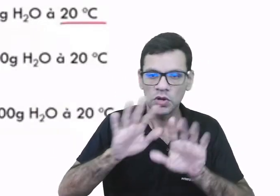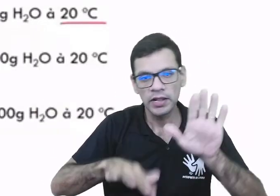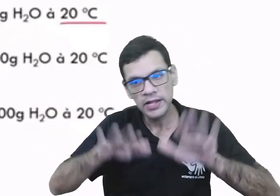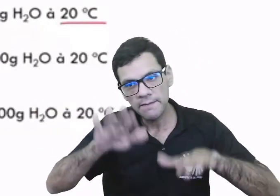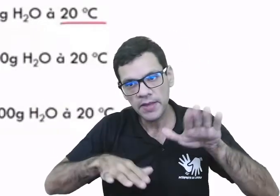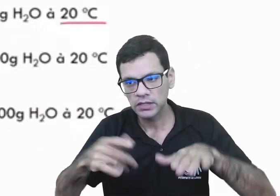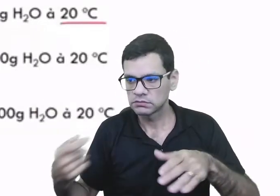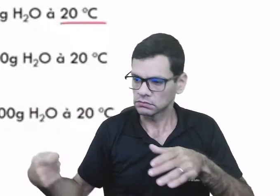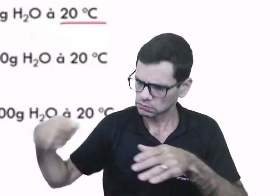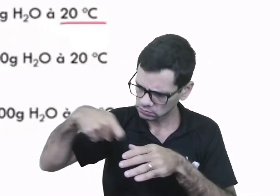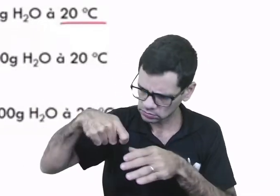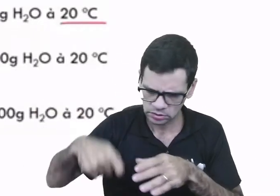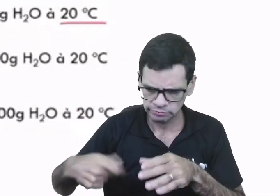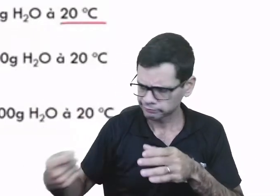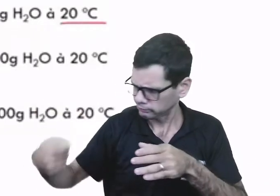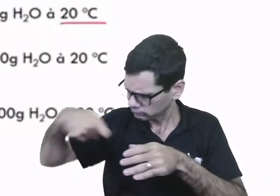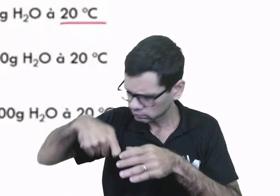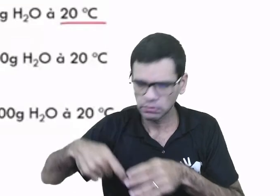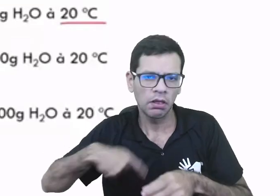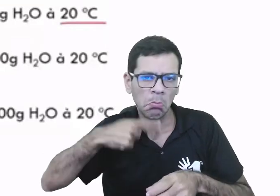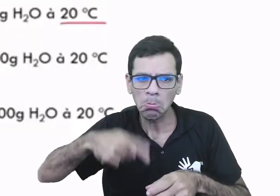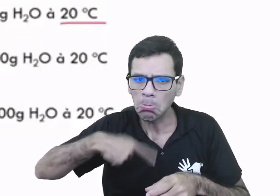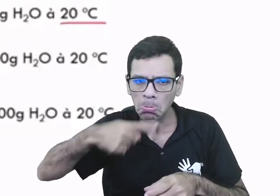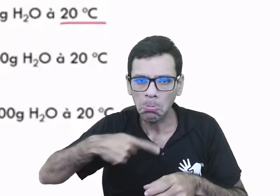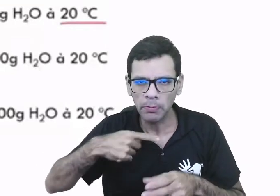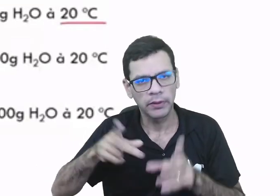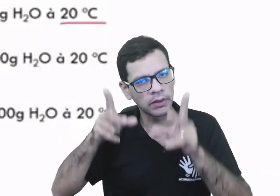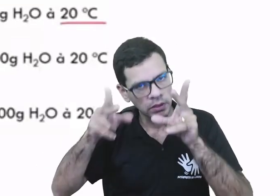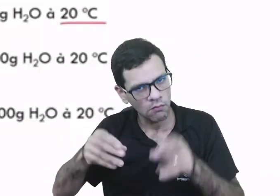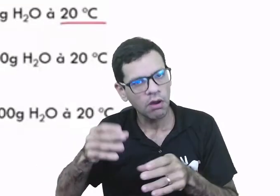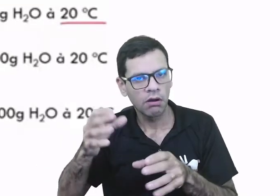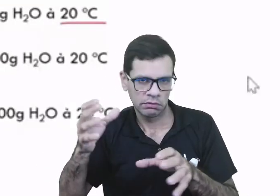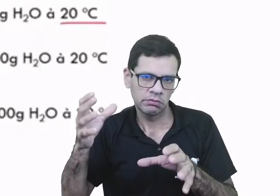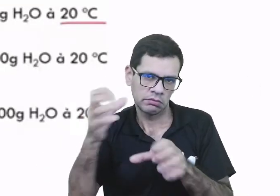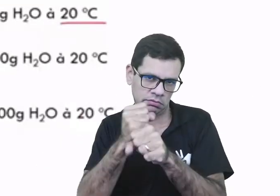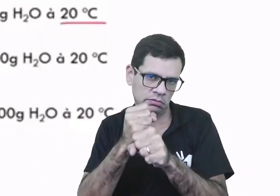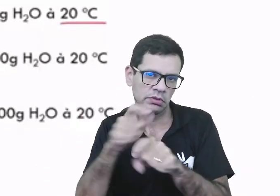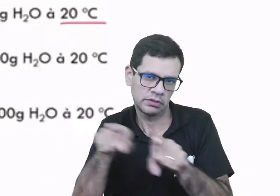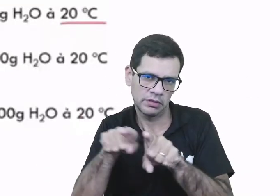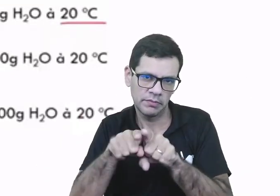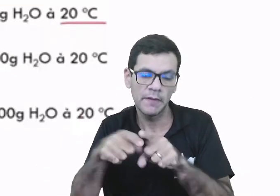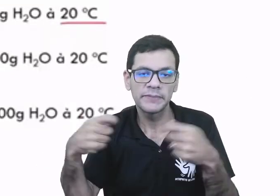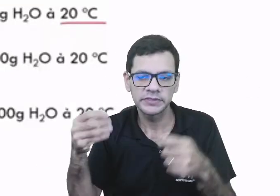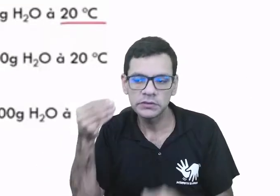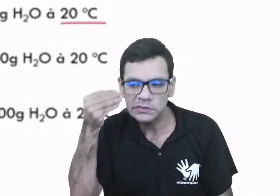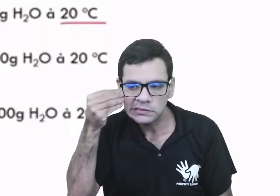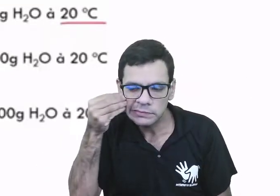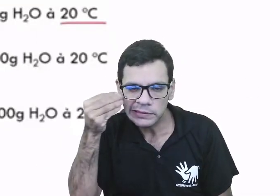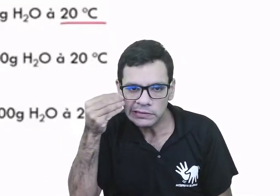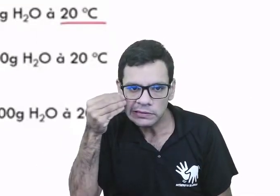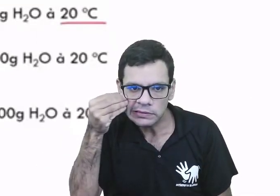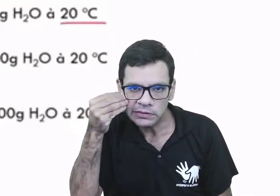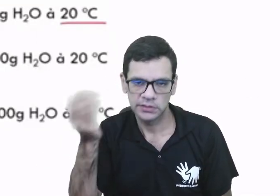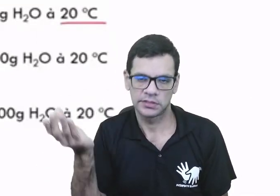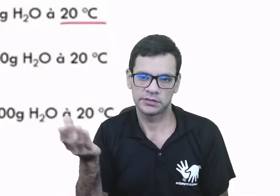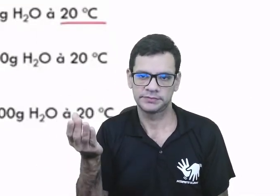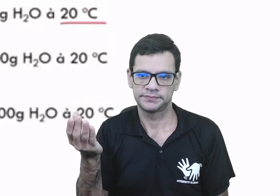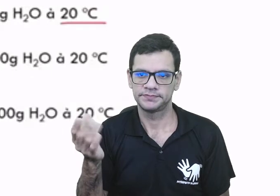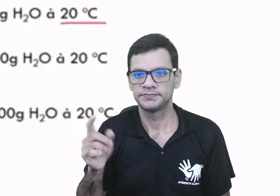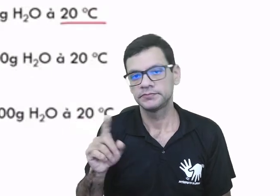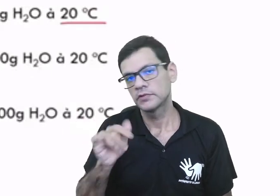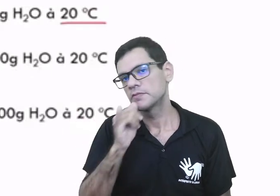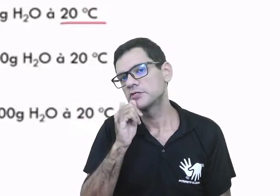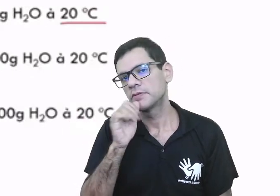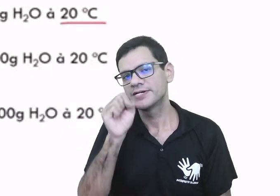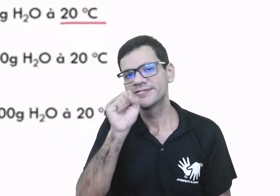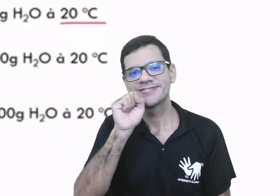máxima. Então, é assim que esses dados são coletados também, tá? Experimentalmente. E para cada sal é diferente. Então, agora aqui